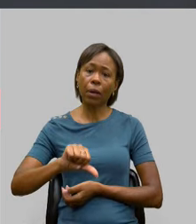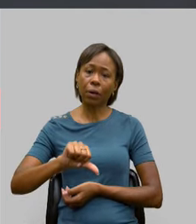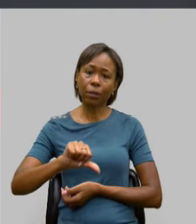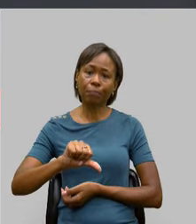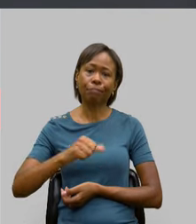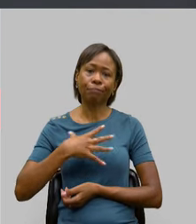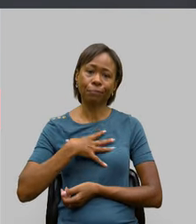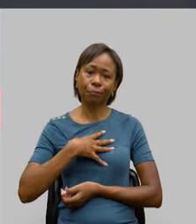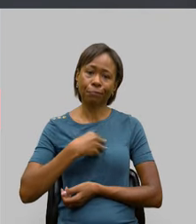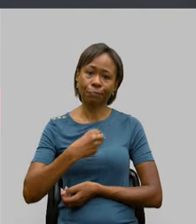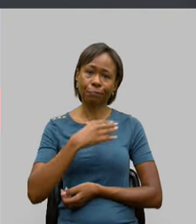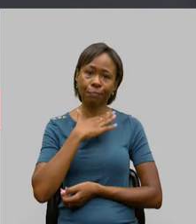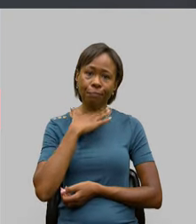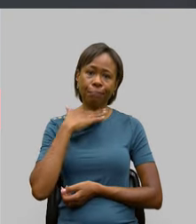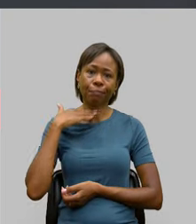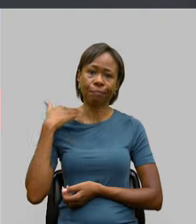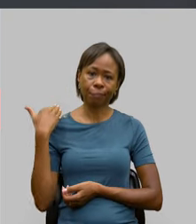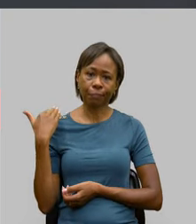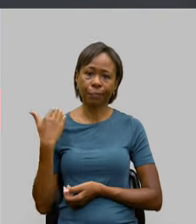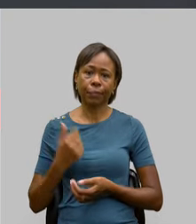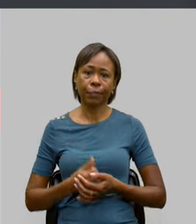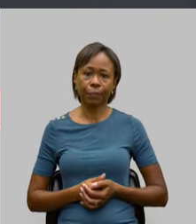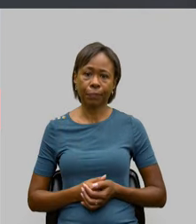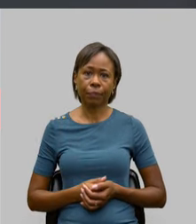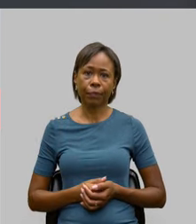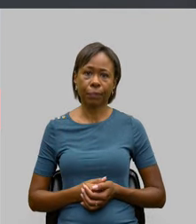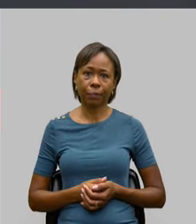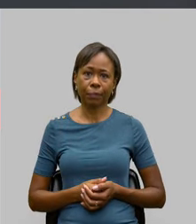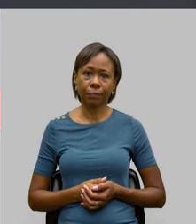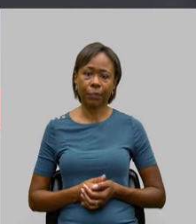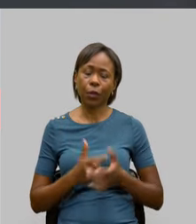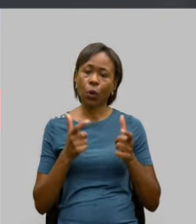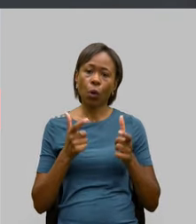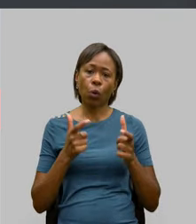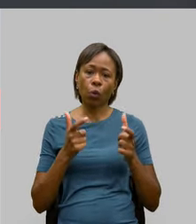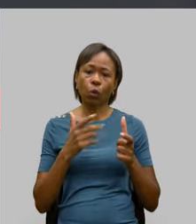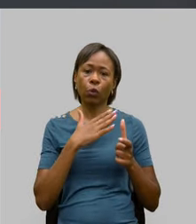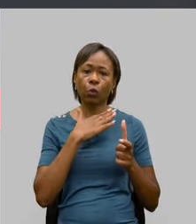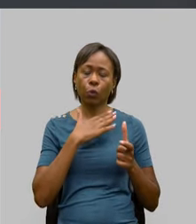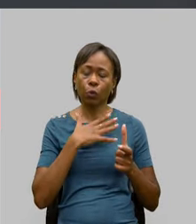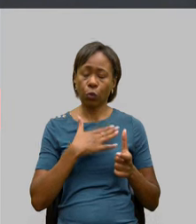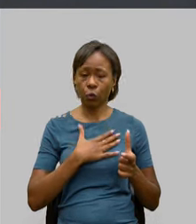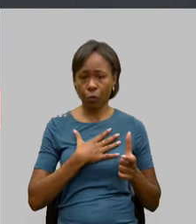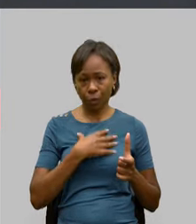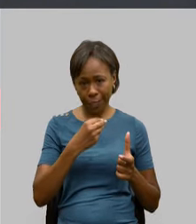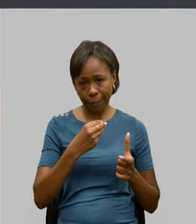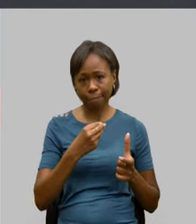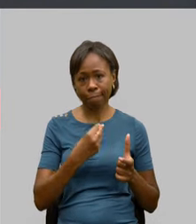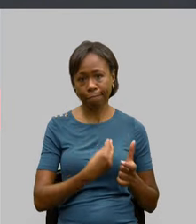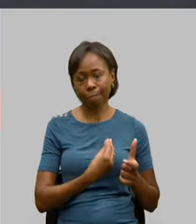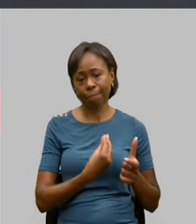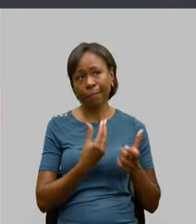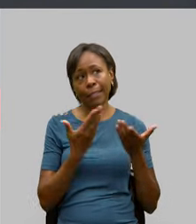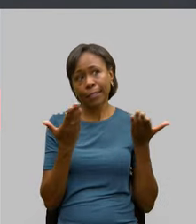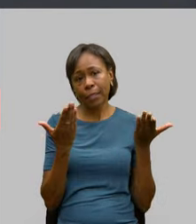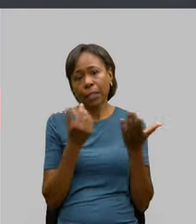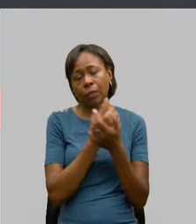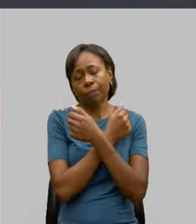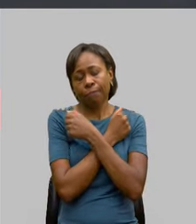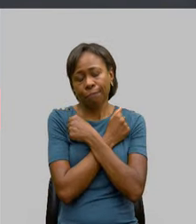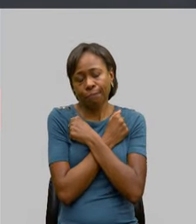Ah eu deixo aqui aonde ele tiver o meu abraço e o meu amor meu filho recebe